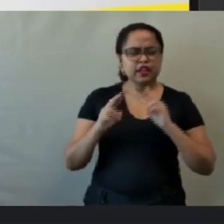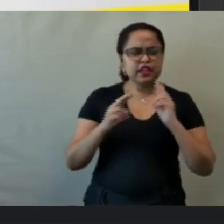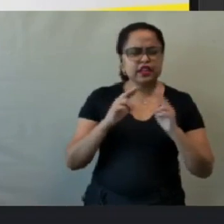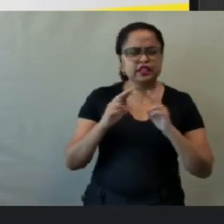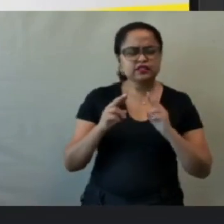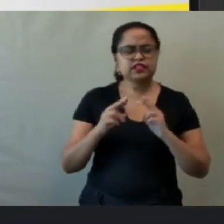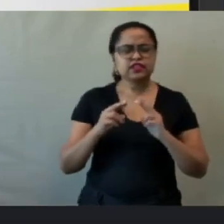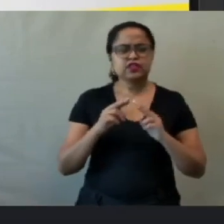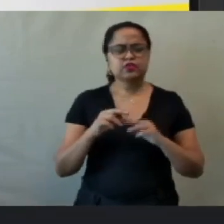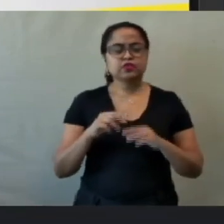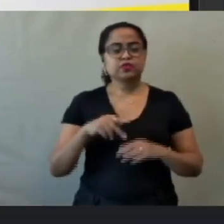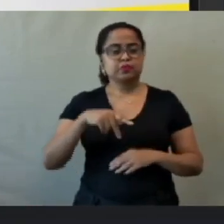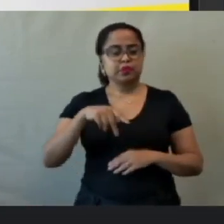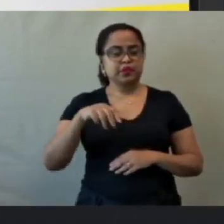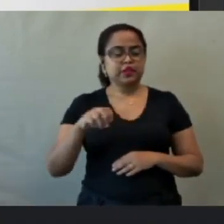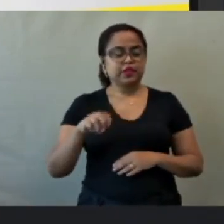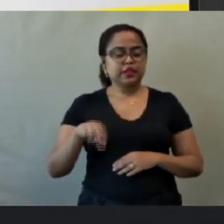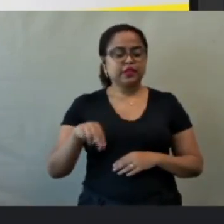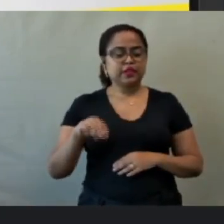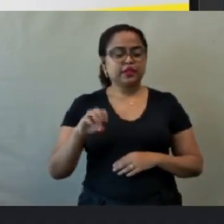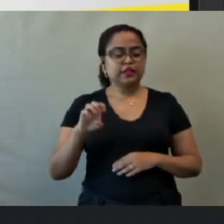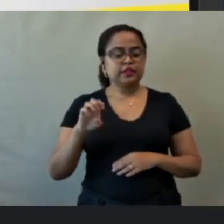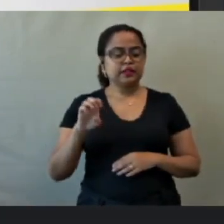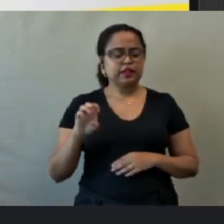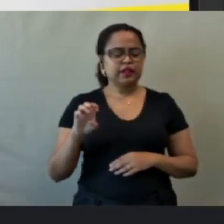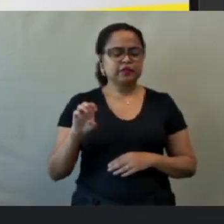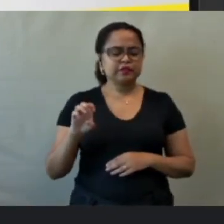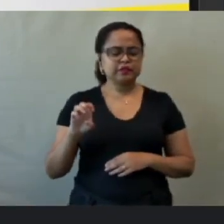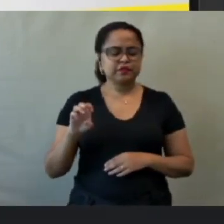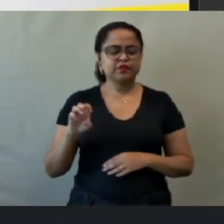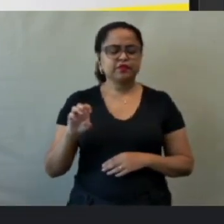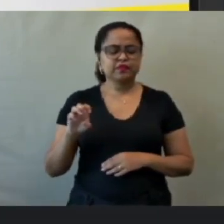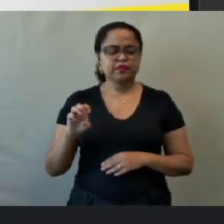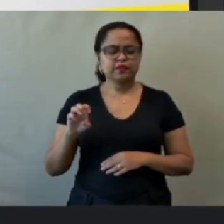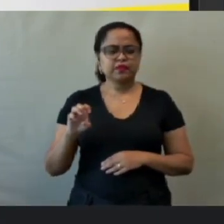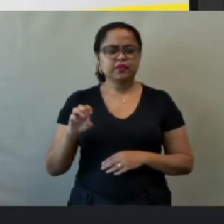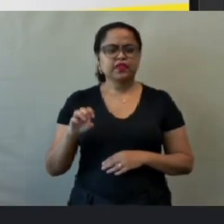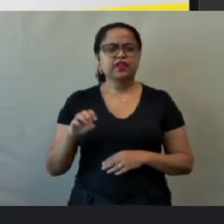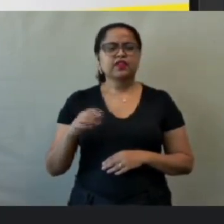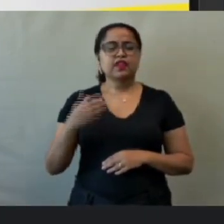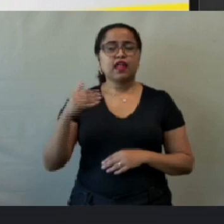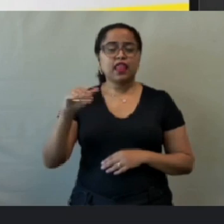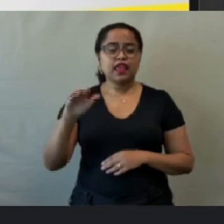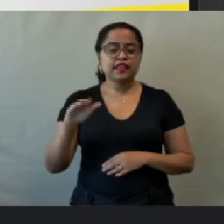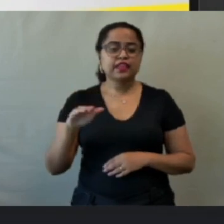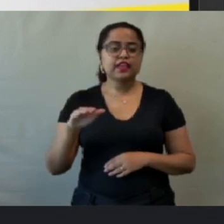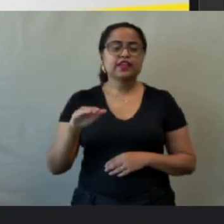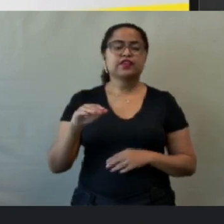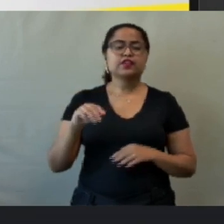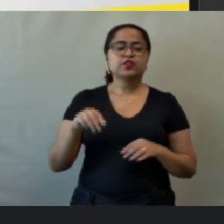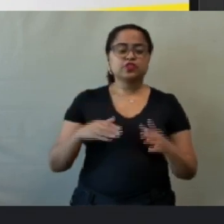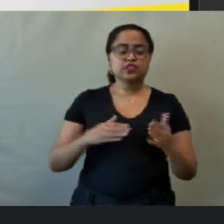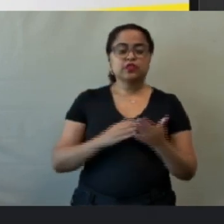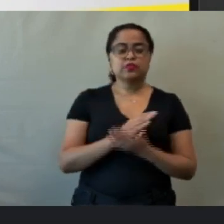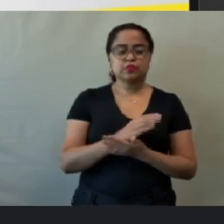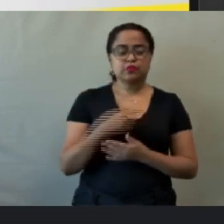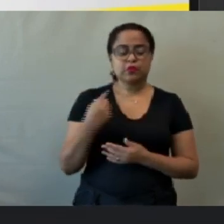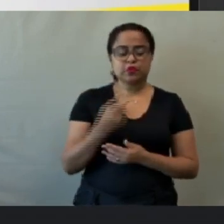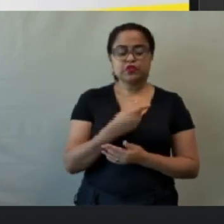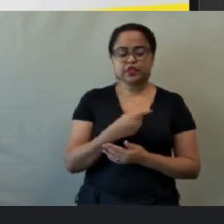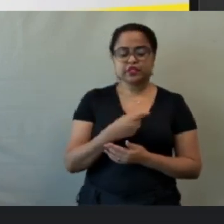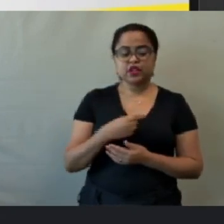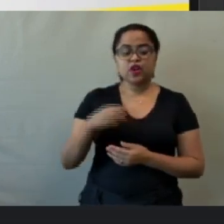Educação, mas aqui nós temos, além do Plano Nacional de Educação, aqui em Belo Horizonte nós aprovamos o Plano